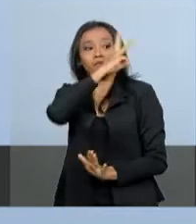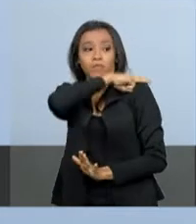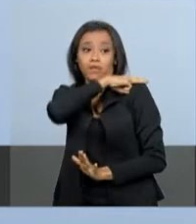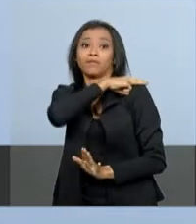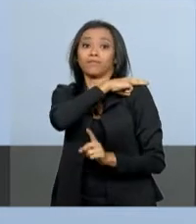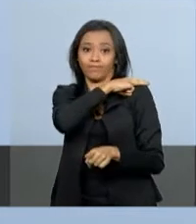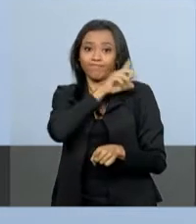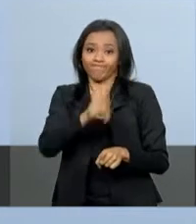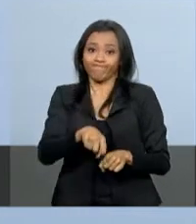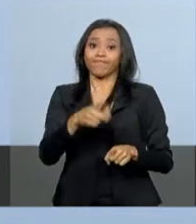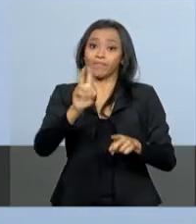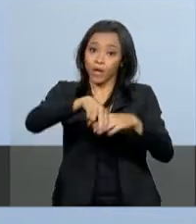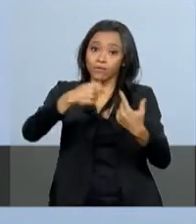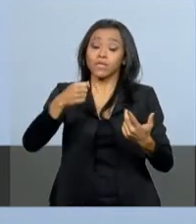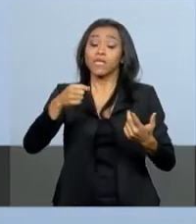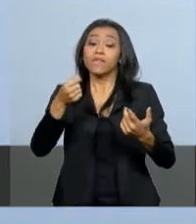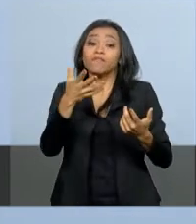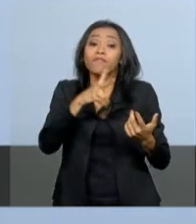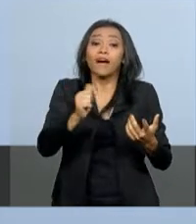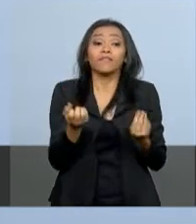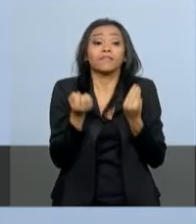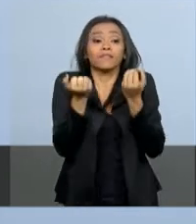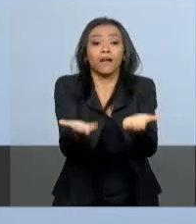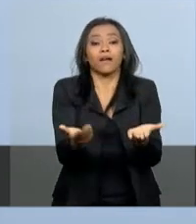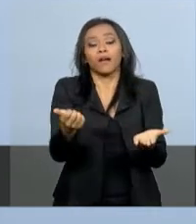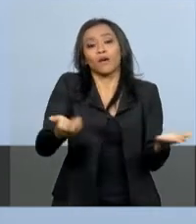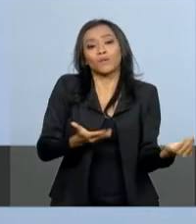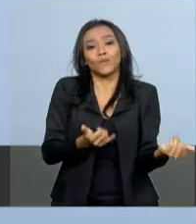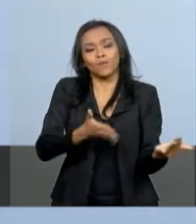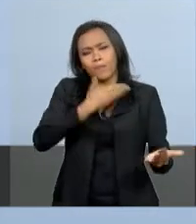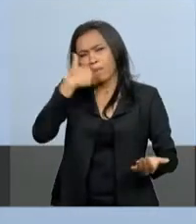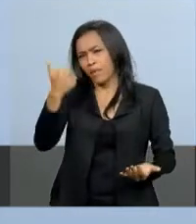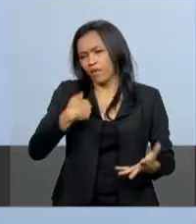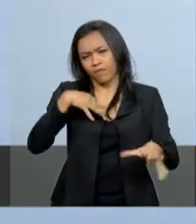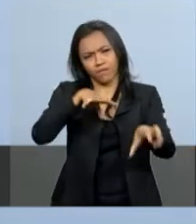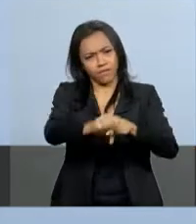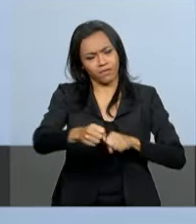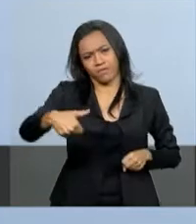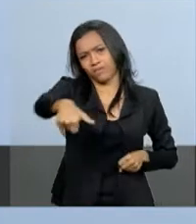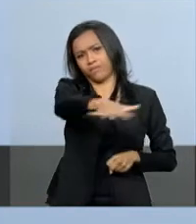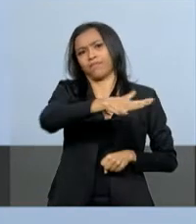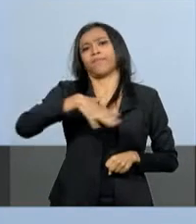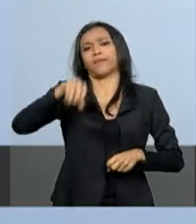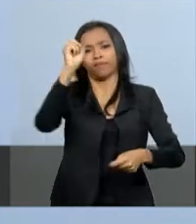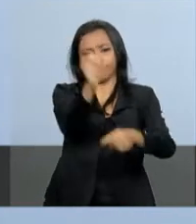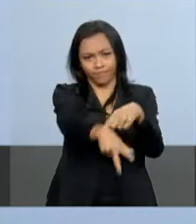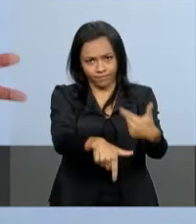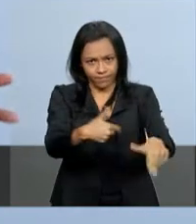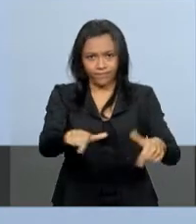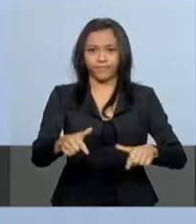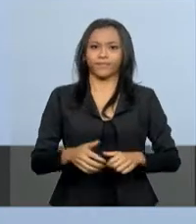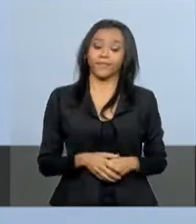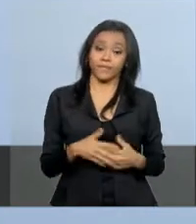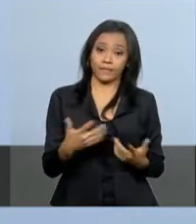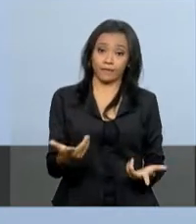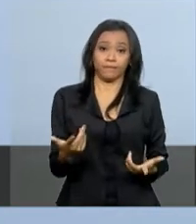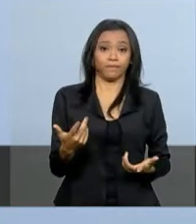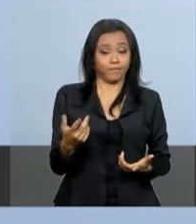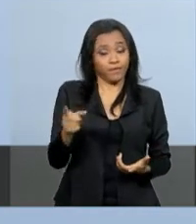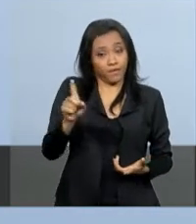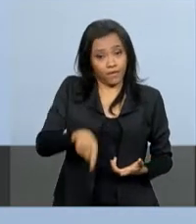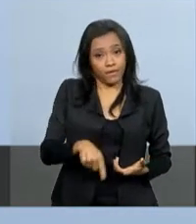ele dará naturalmente melhor formação para o mercado de trabalho foi convenhamos